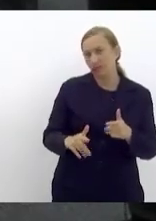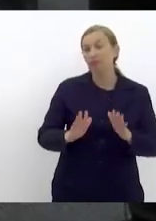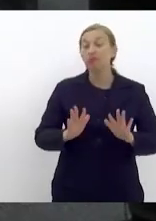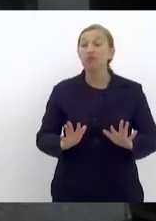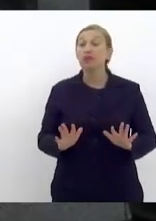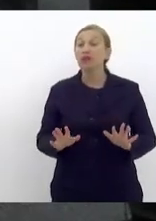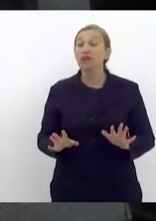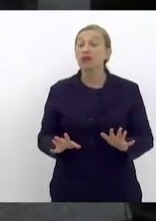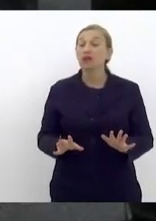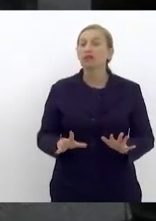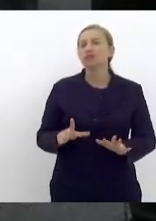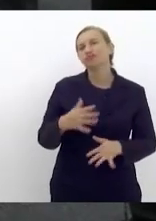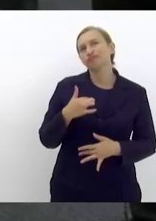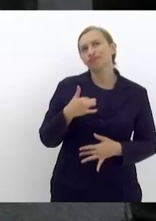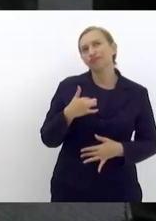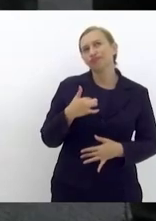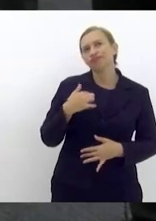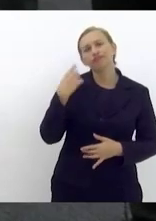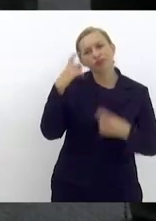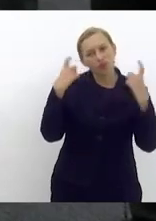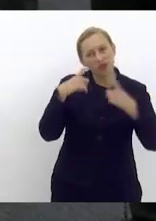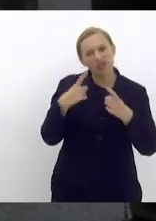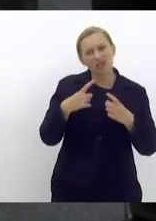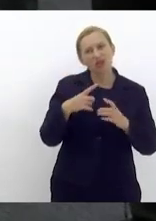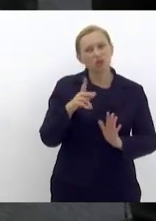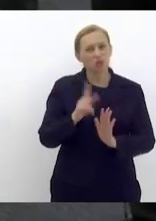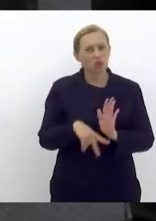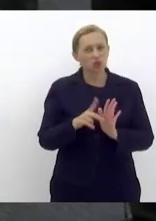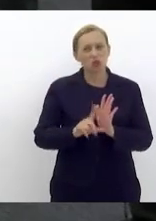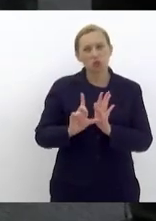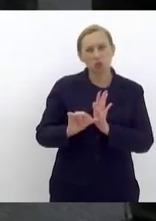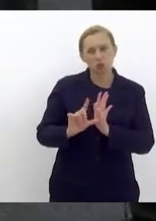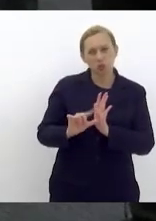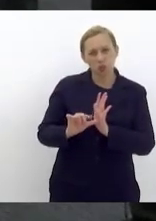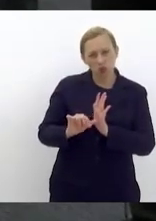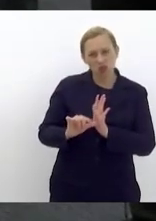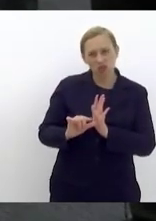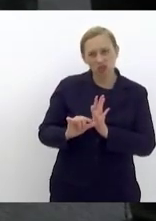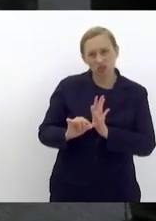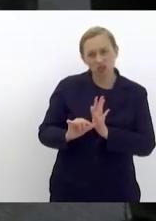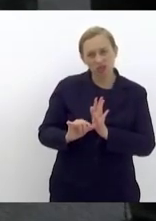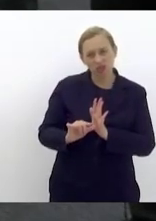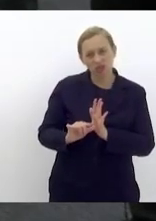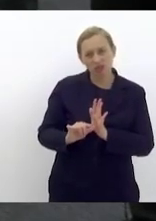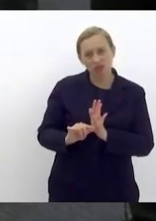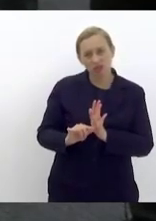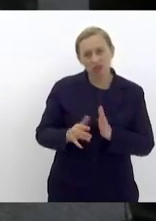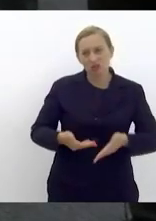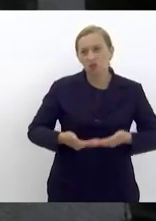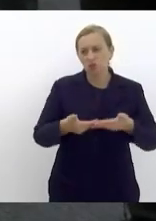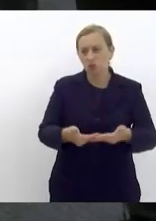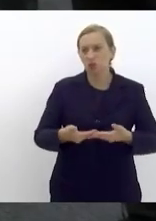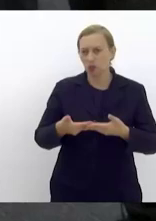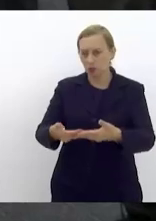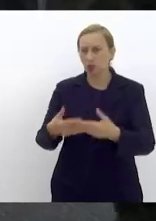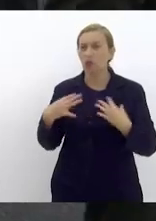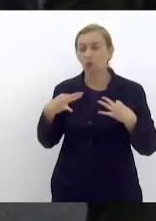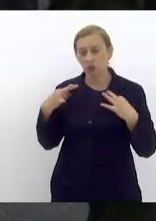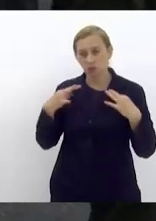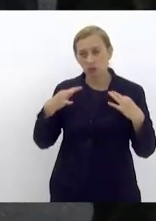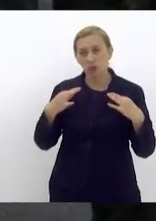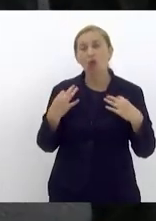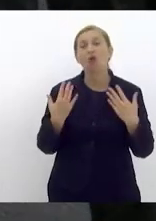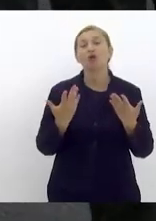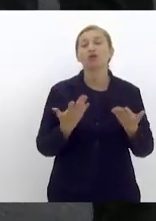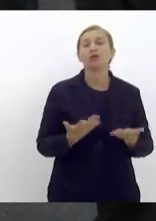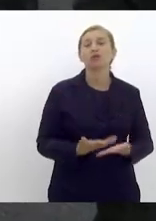projeto. Tenho receio de que esse projeto vá atrasar as entregas das escolas estaduais, uniforme, conjunto